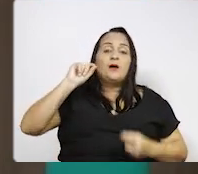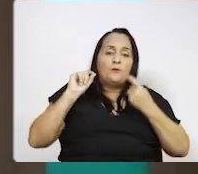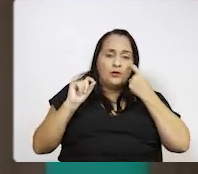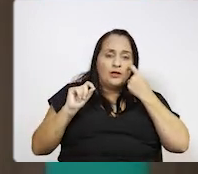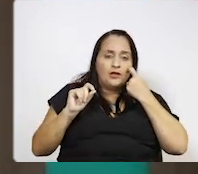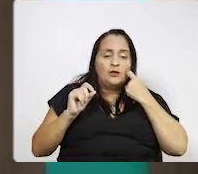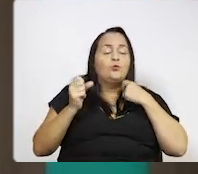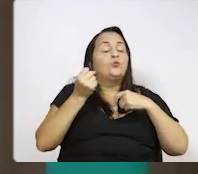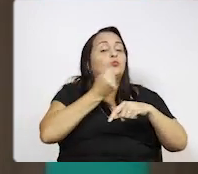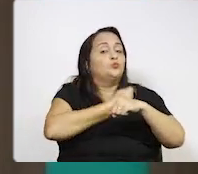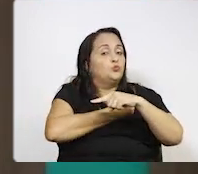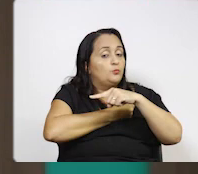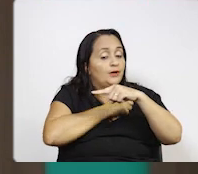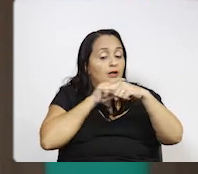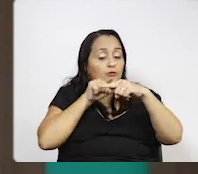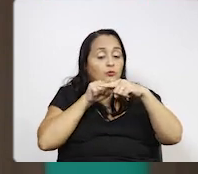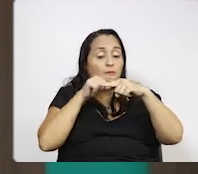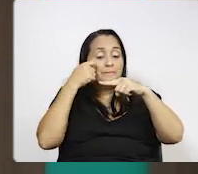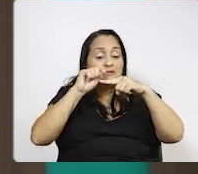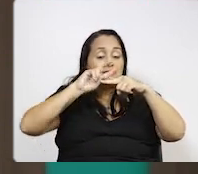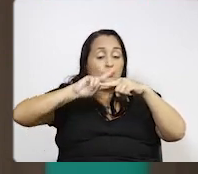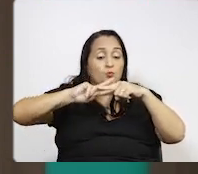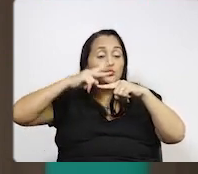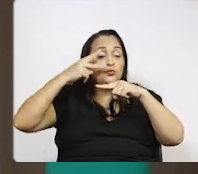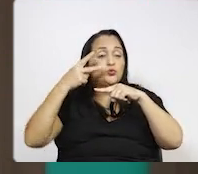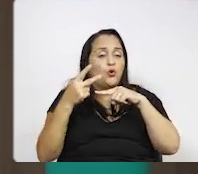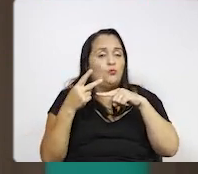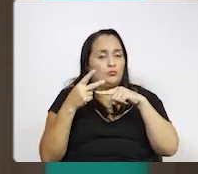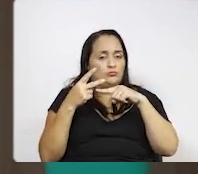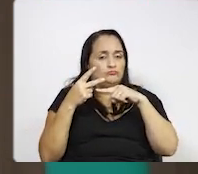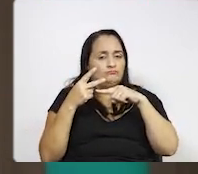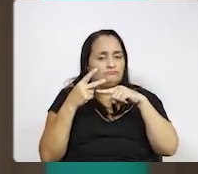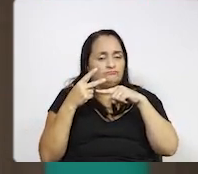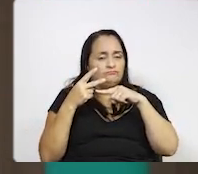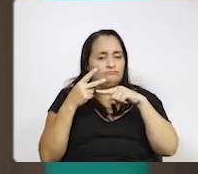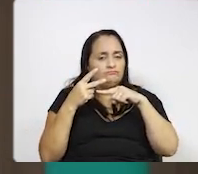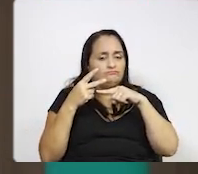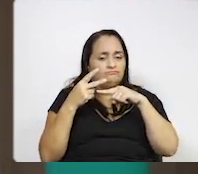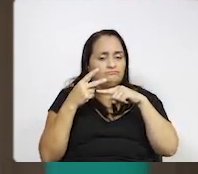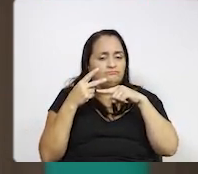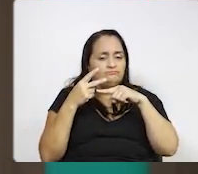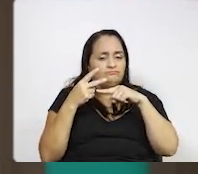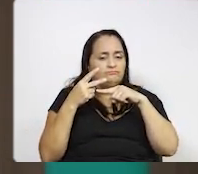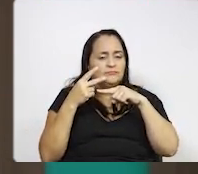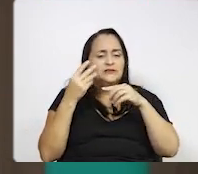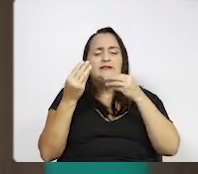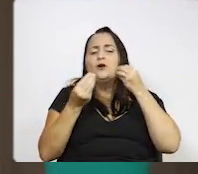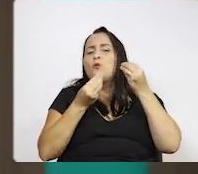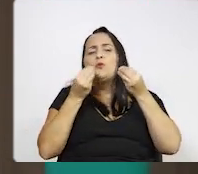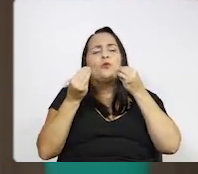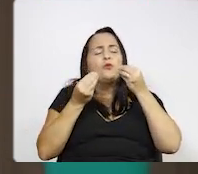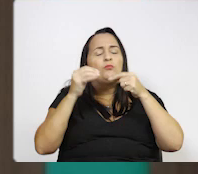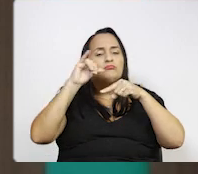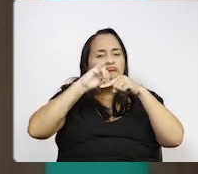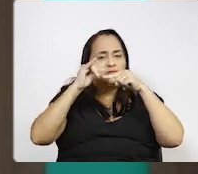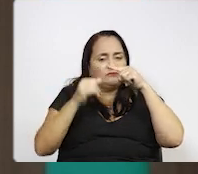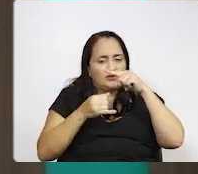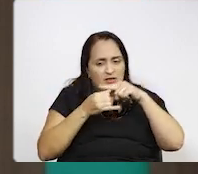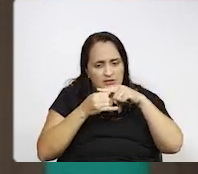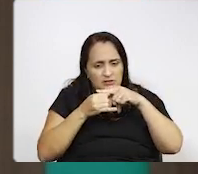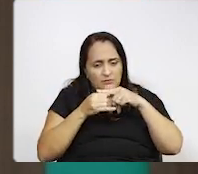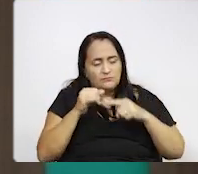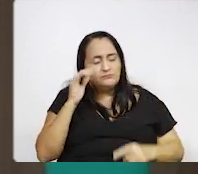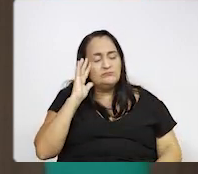tem que ser o dobro, ou duas vezes, né, o denominador. Então, eu posso... Qual é a fração que eu posso colocar